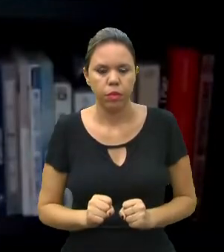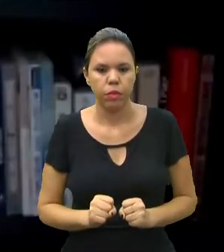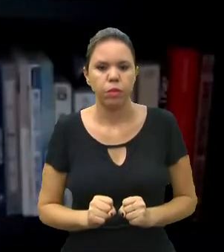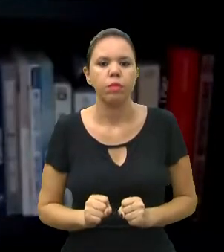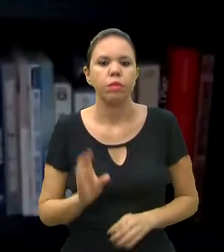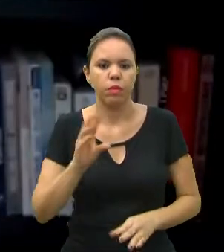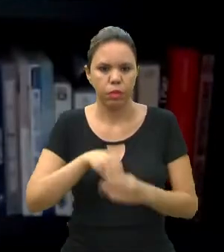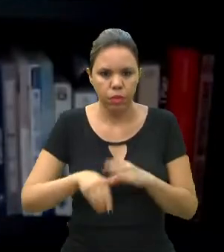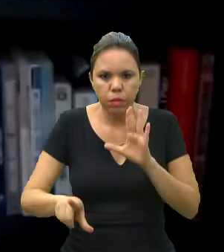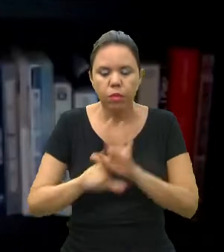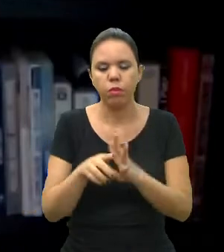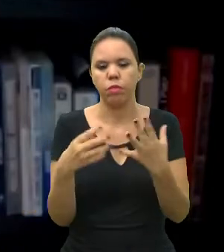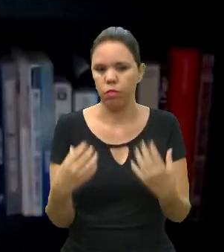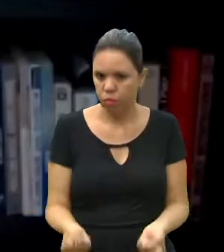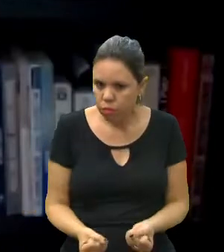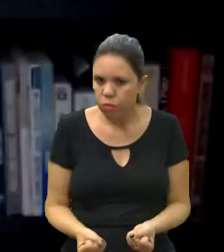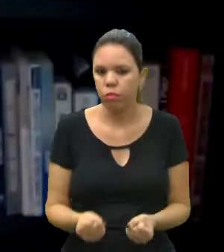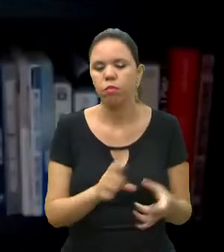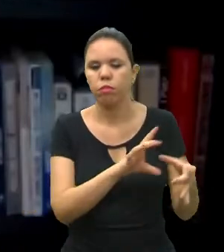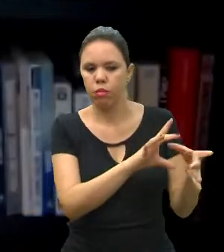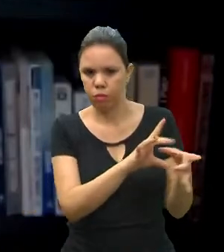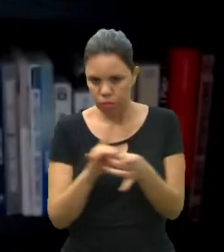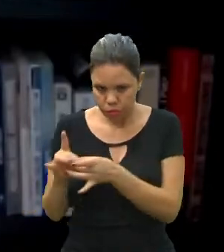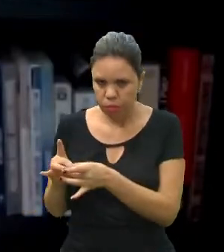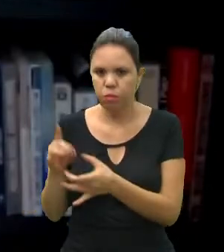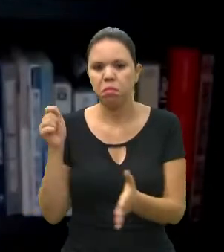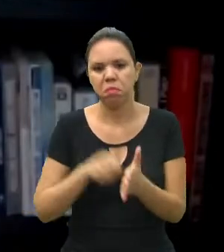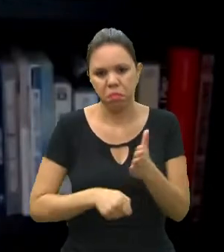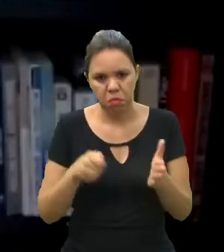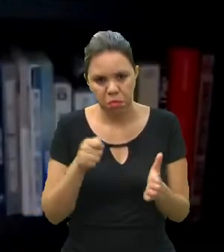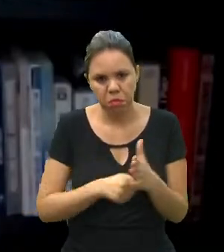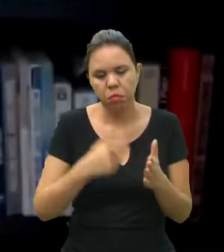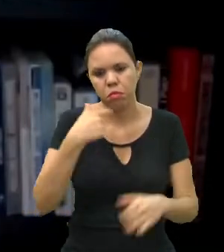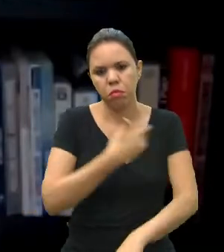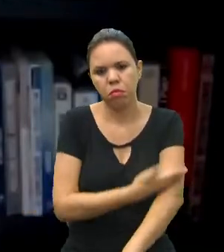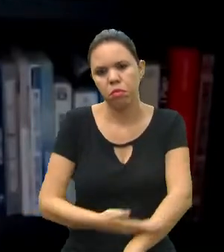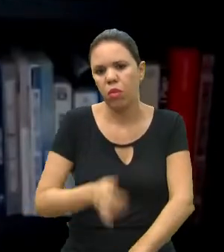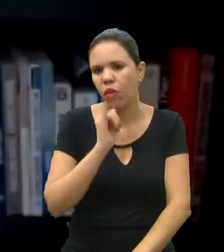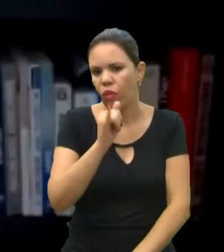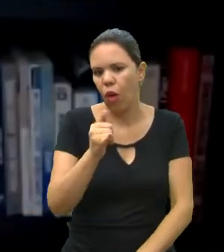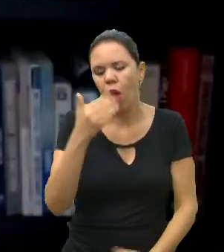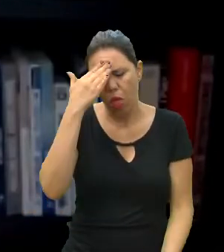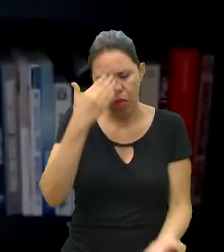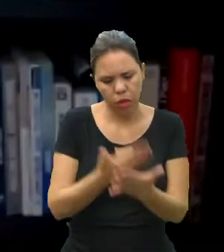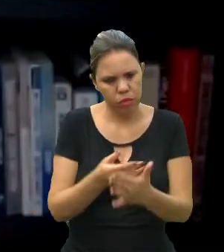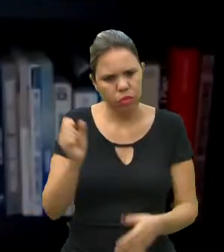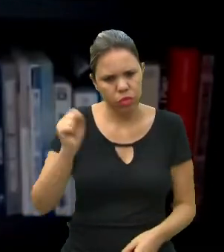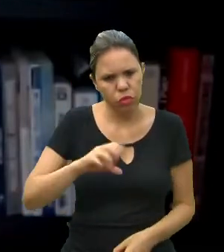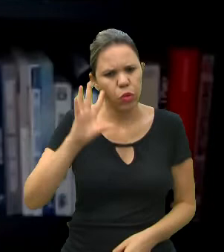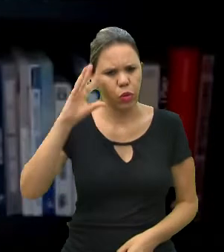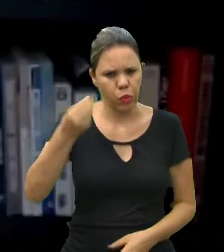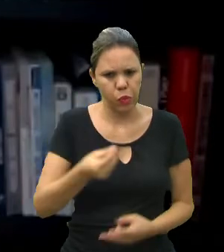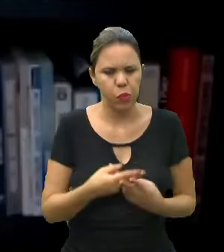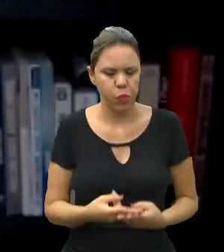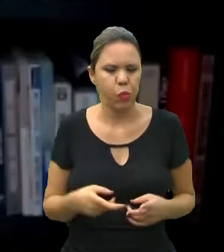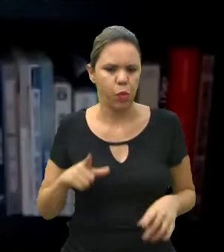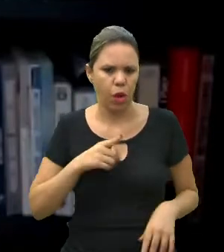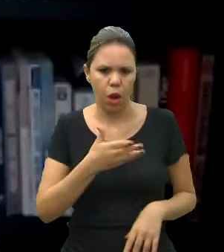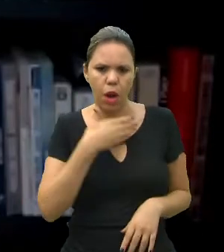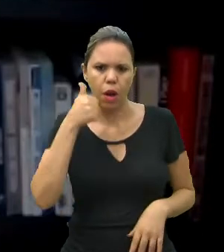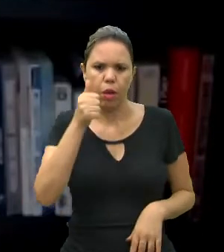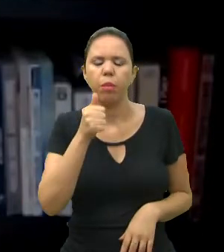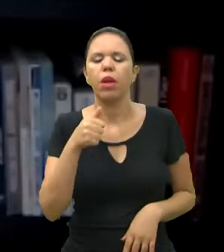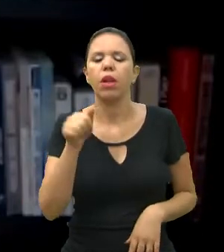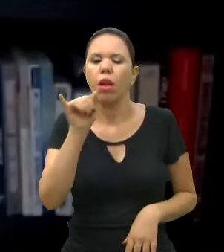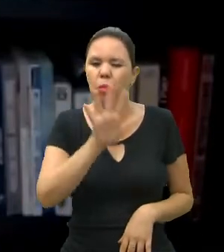de maneira legítima, assumir nesse contexto. E eu costumo ser otimista, ou seja, eu entendo que